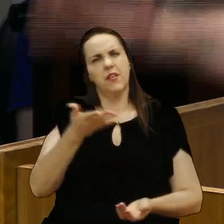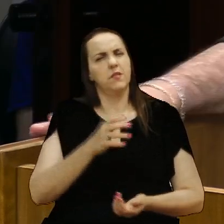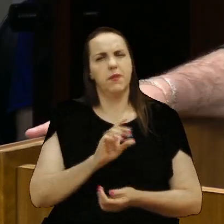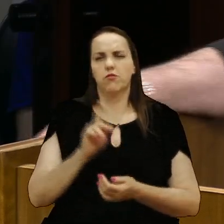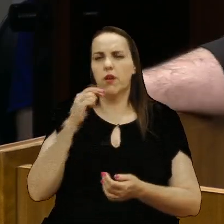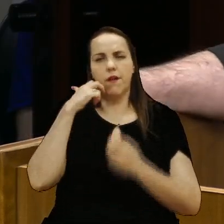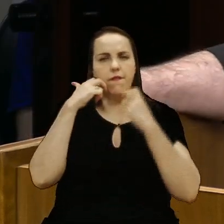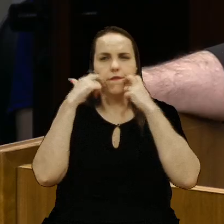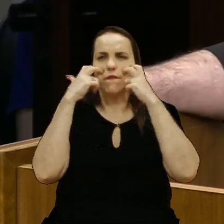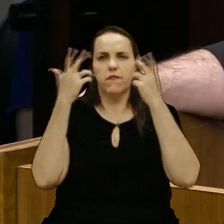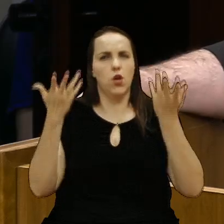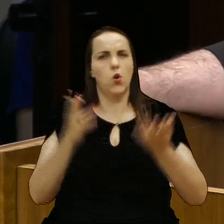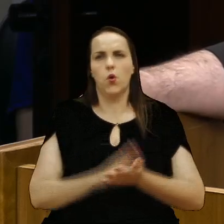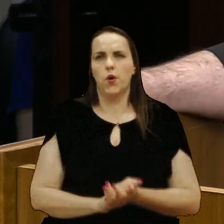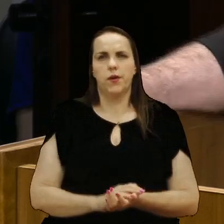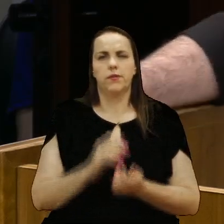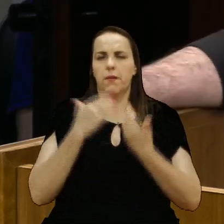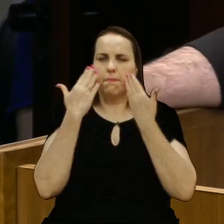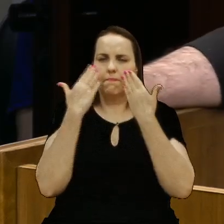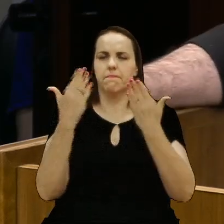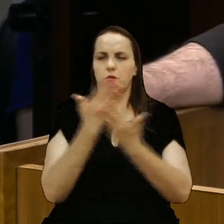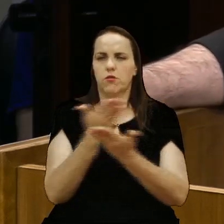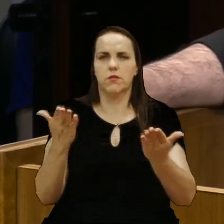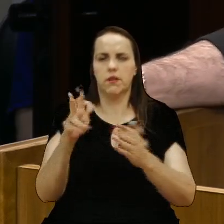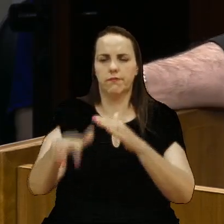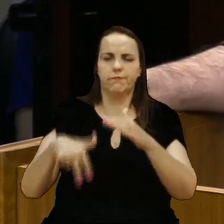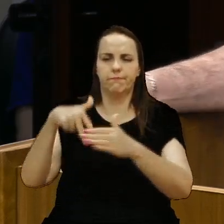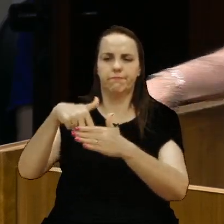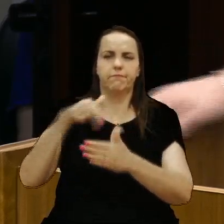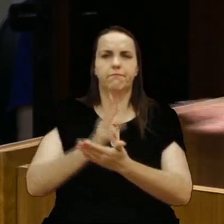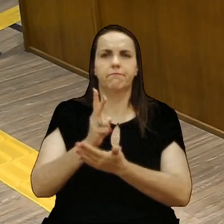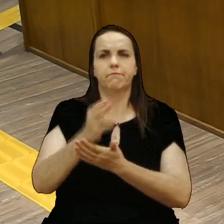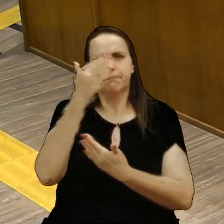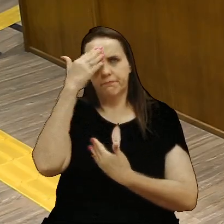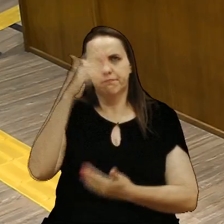uma vergonha e temos que escancarar, como sempre, nessa tribuna. Obrigado, presidente. Obrigado, vereador.